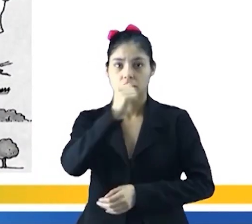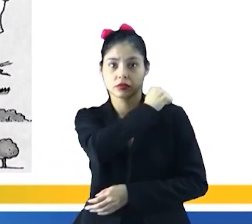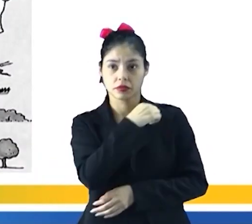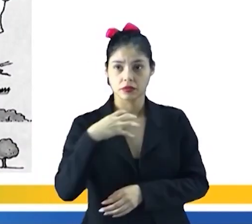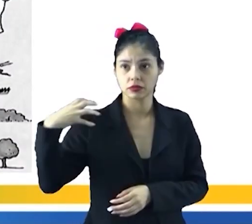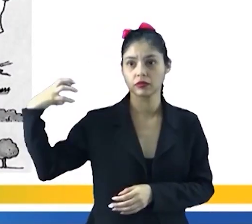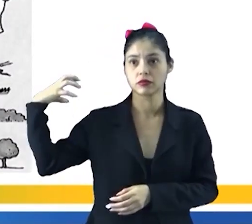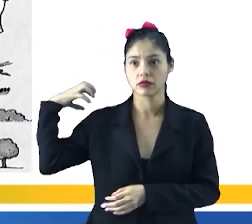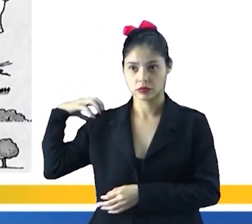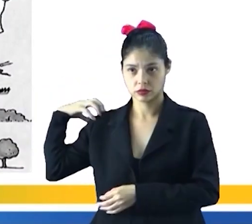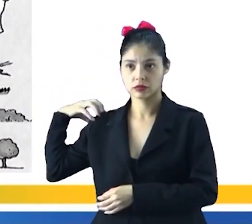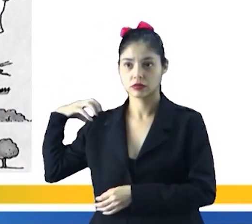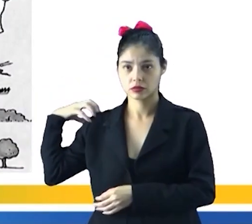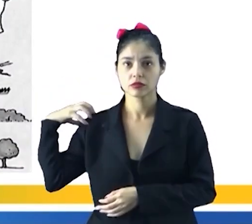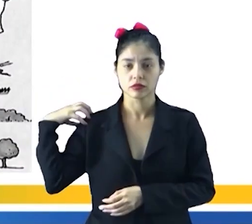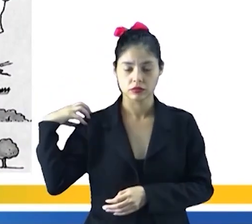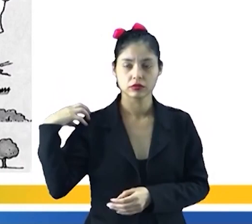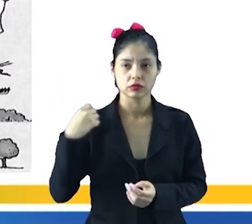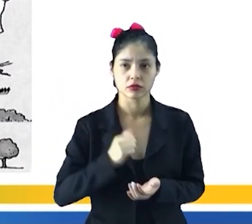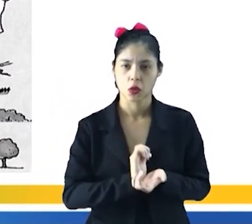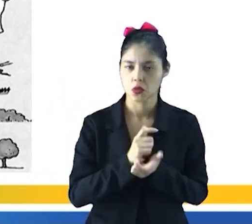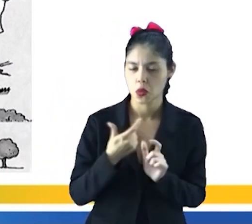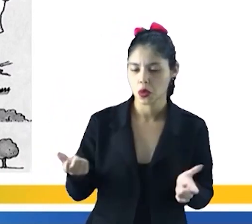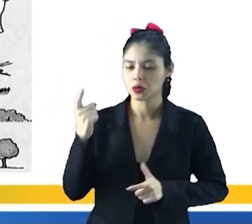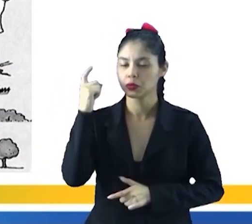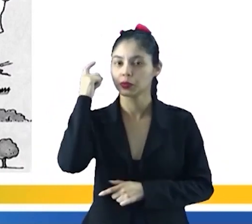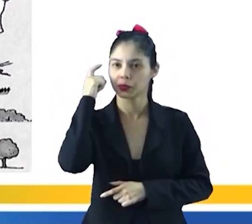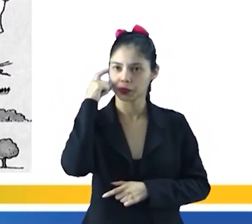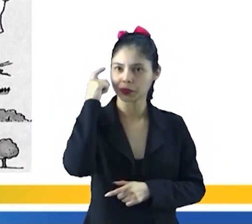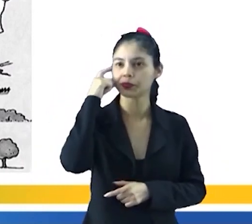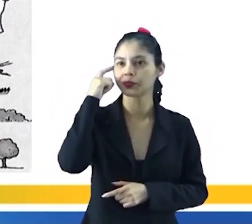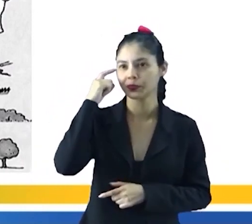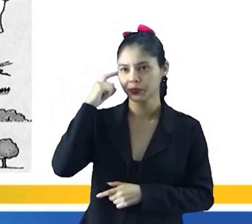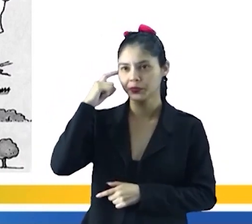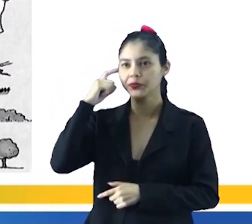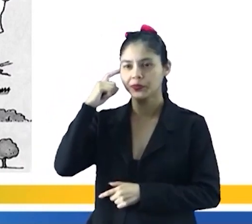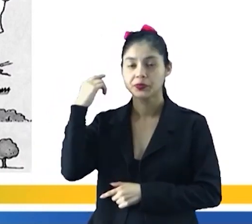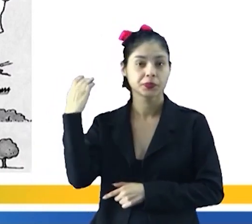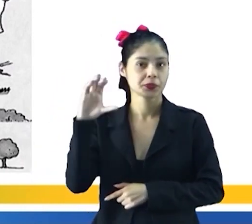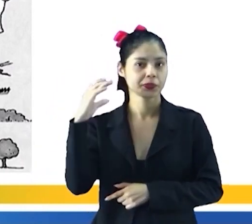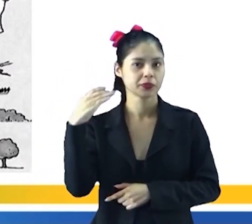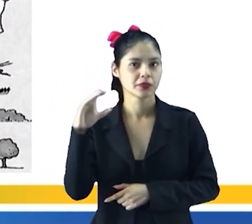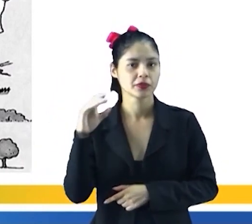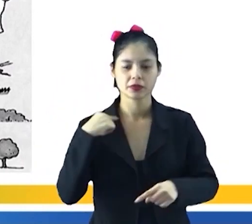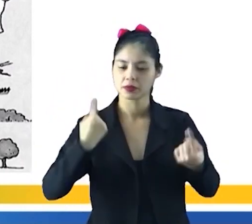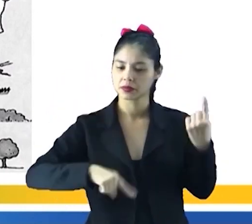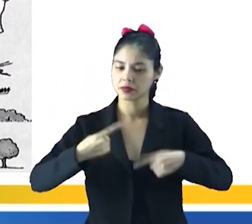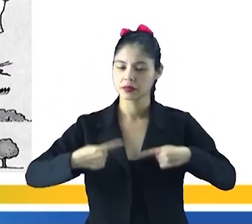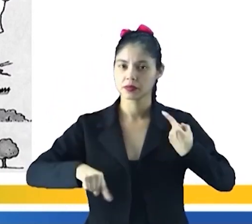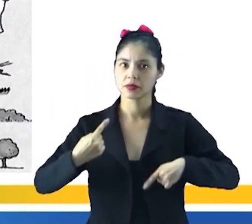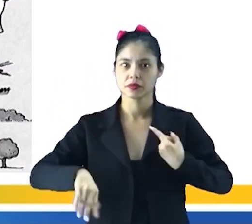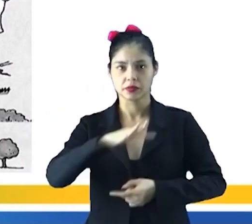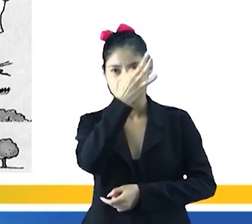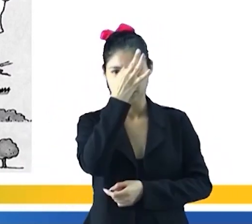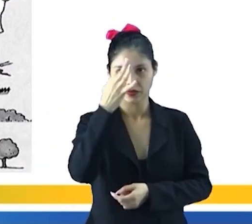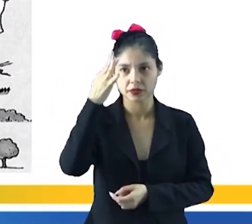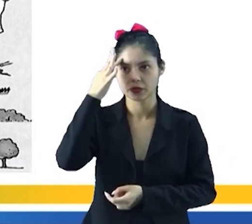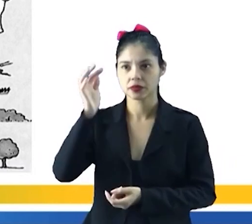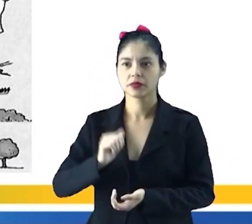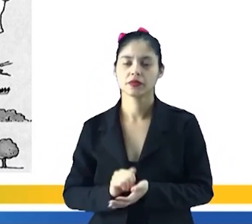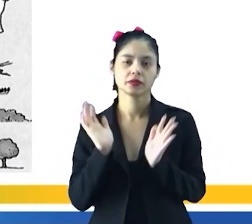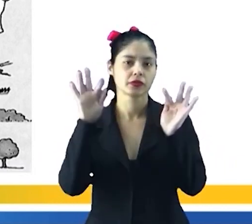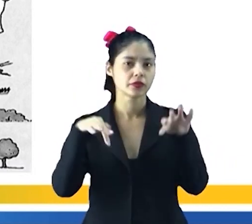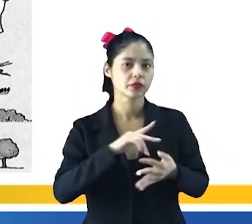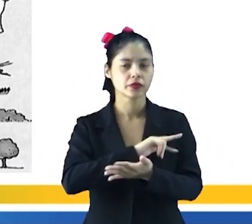teve uma importância muito grande para a humanidade, ele foi um grande pensador, vocês vão ver ele na ciência, na política, na